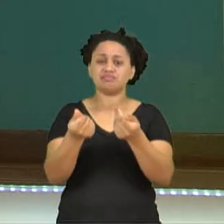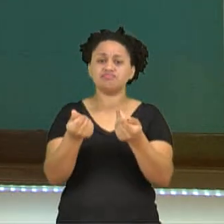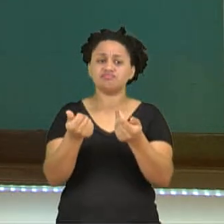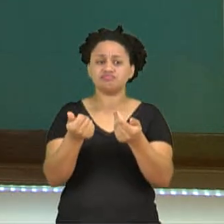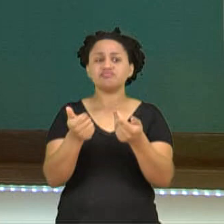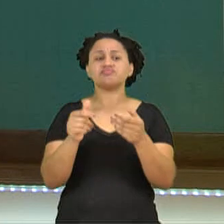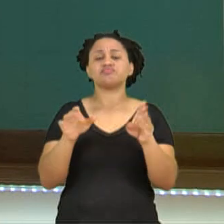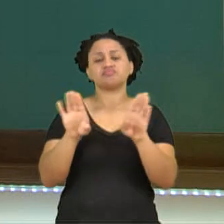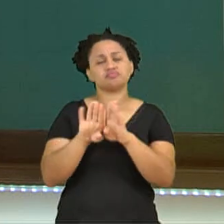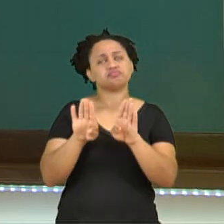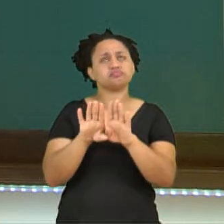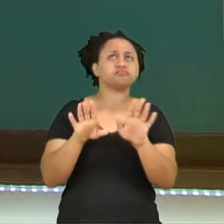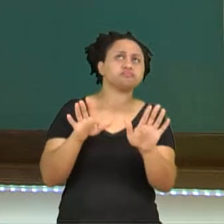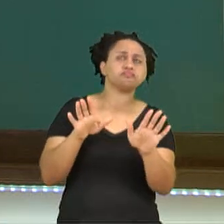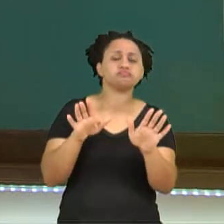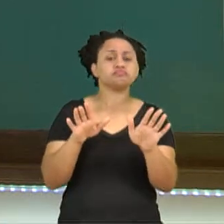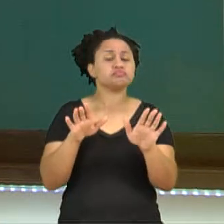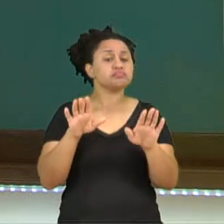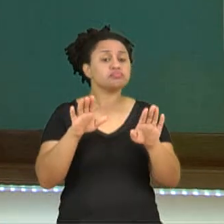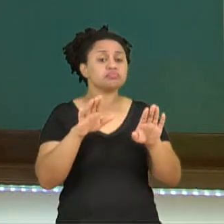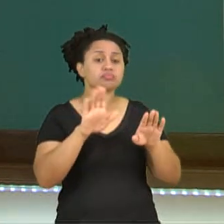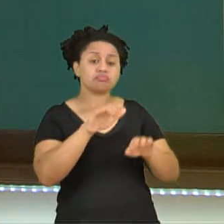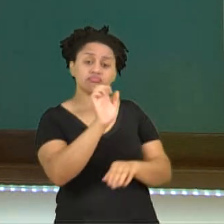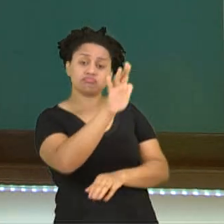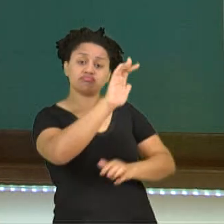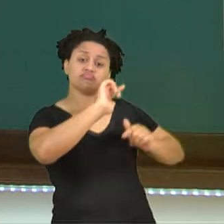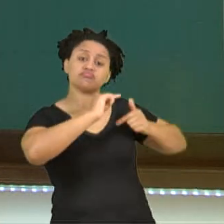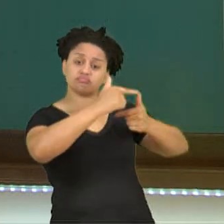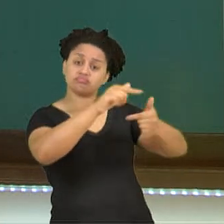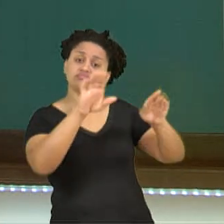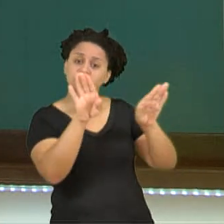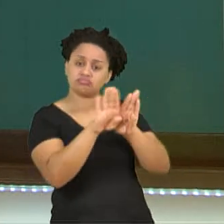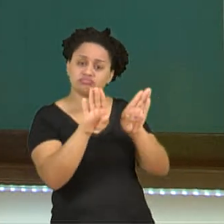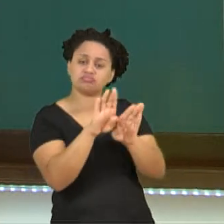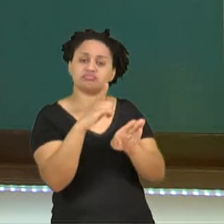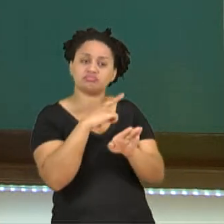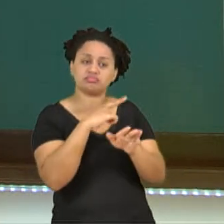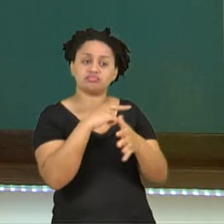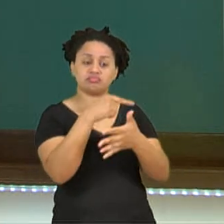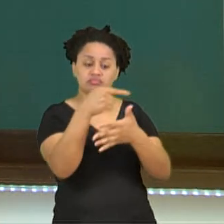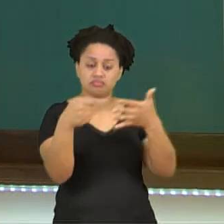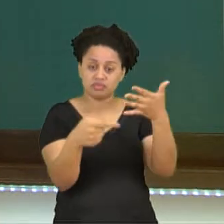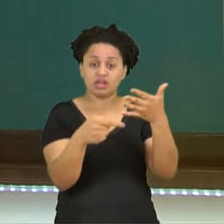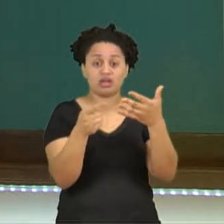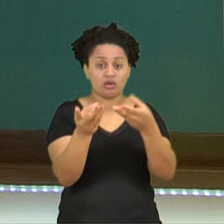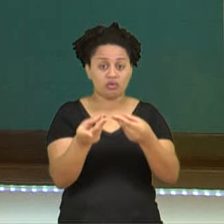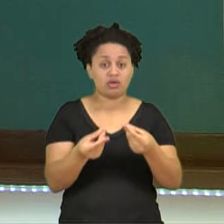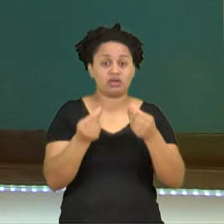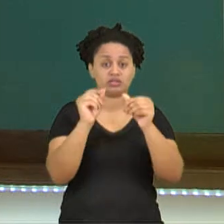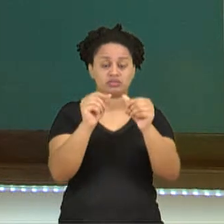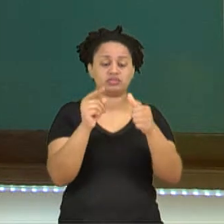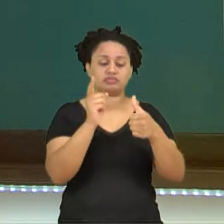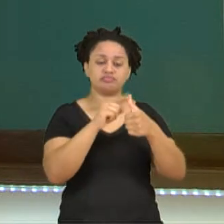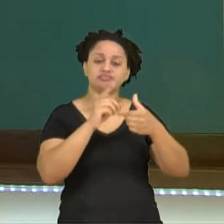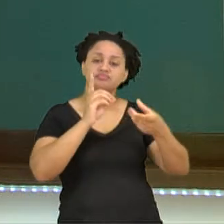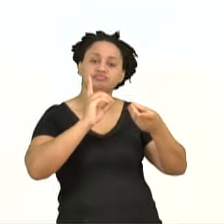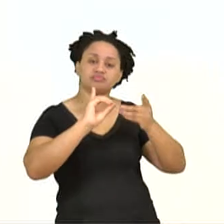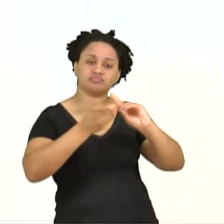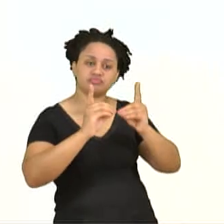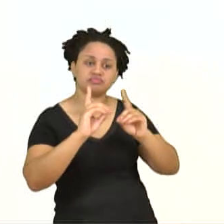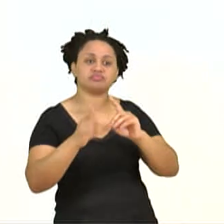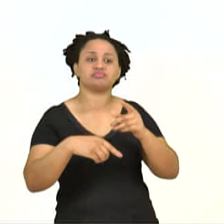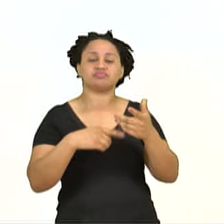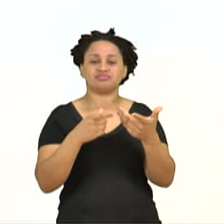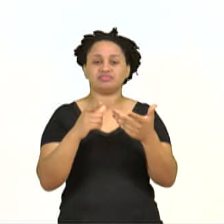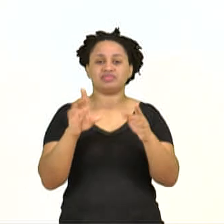também, vamos dizer assim, no basquetebol tradicional. Essas seriam as qualidades. O dinamismo,